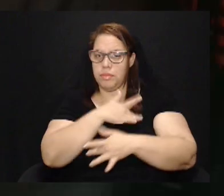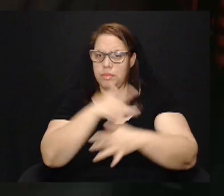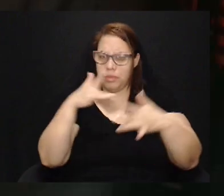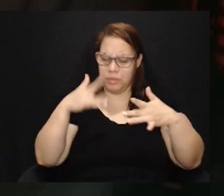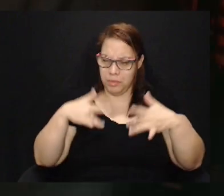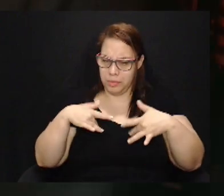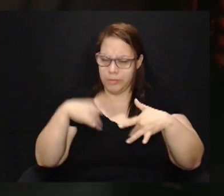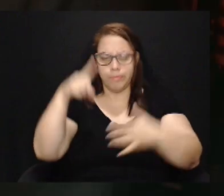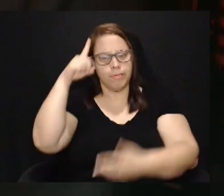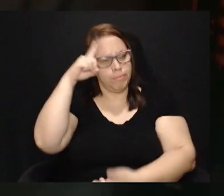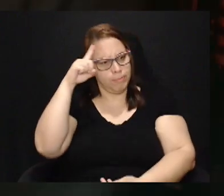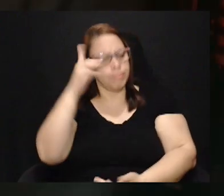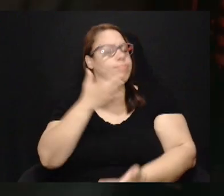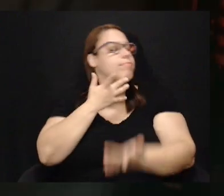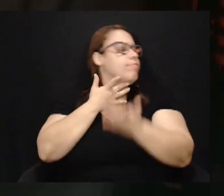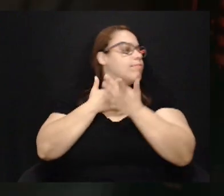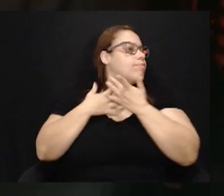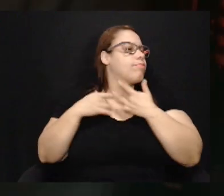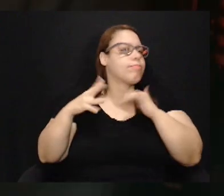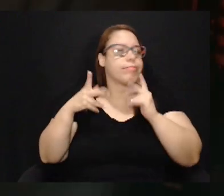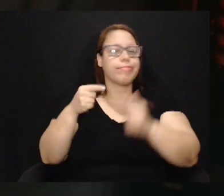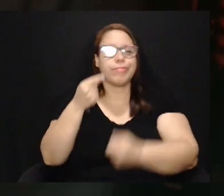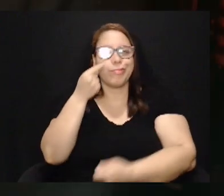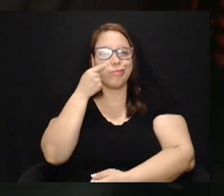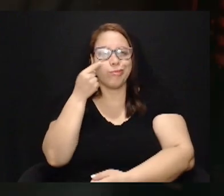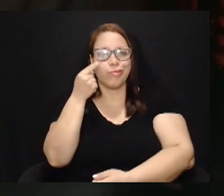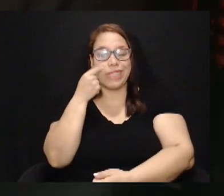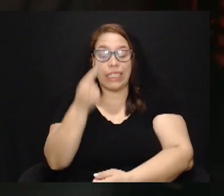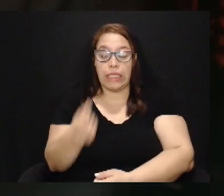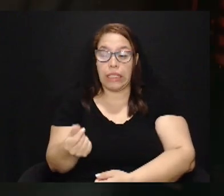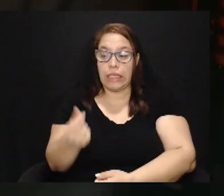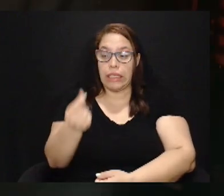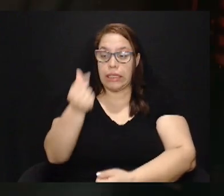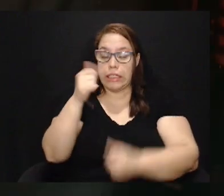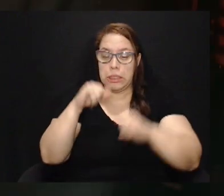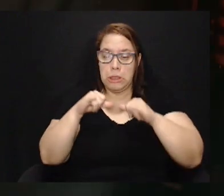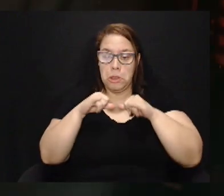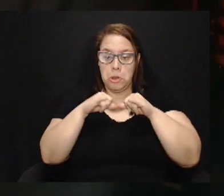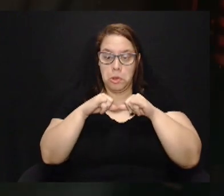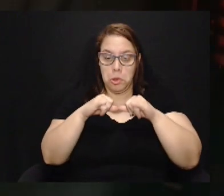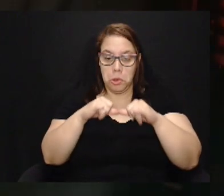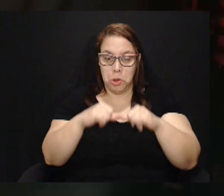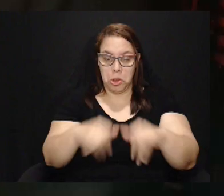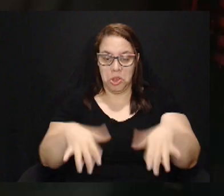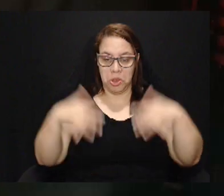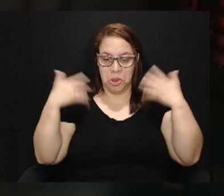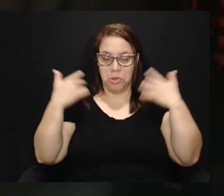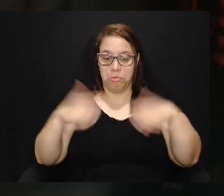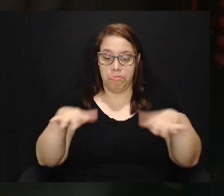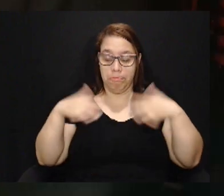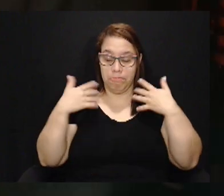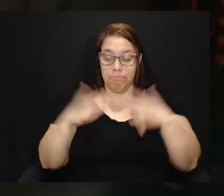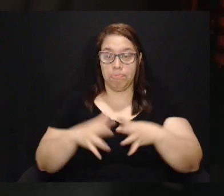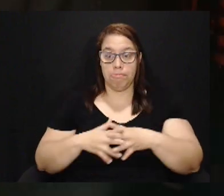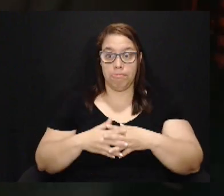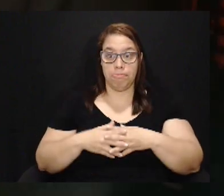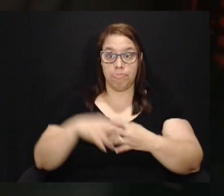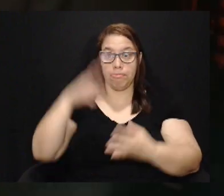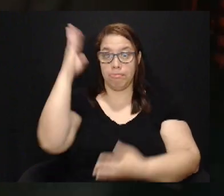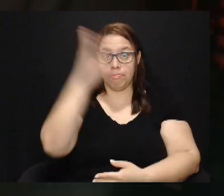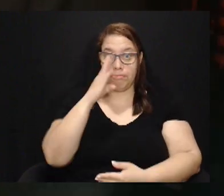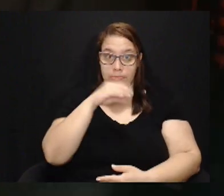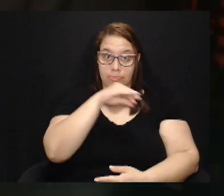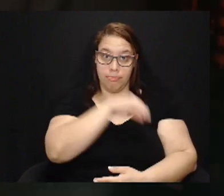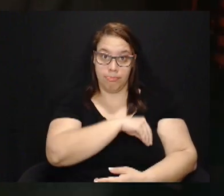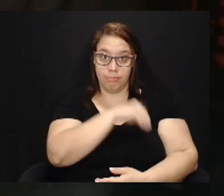desejo de todos, mas quando a gente olha para os preços no supermercado, a conta nem sempre fecha, né? No Brasil, o salário mínimo atual